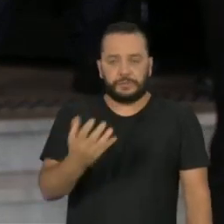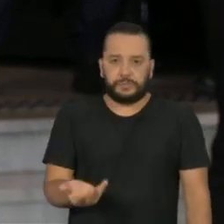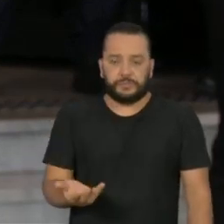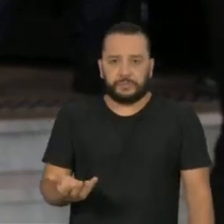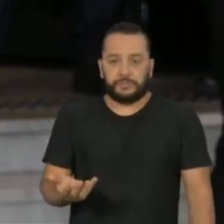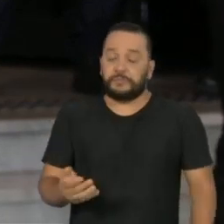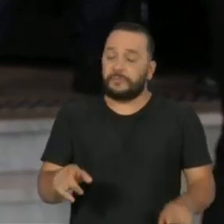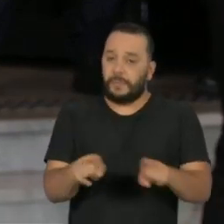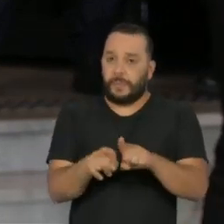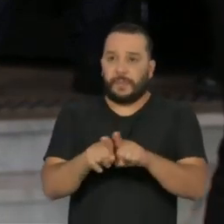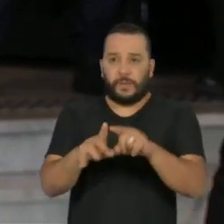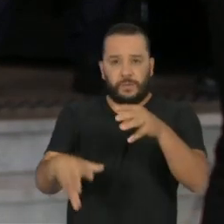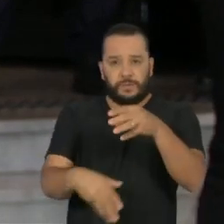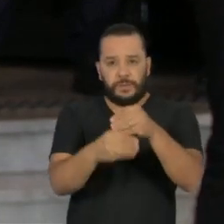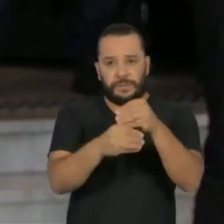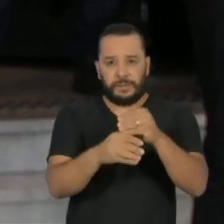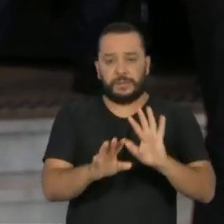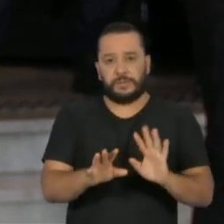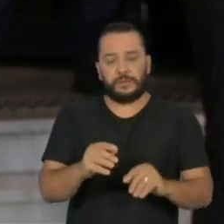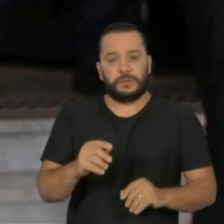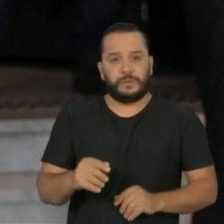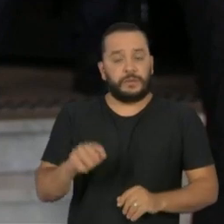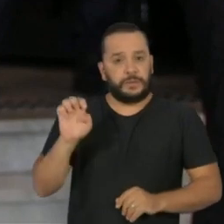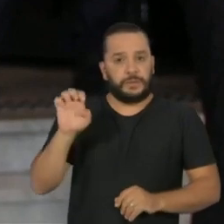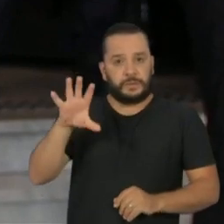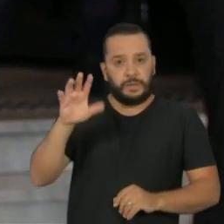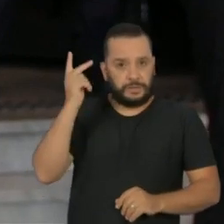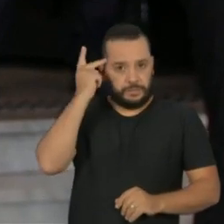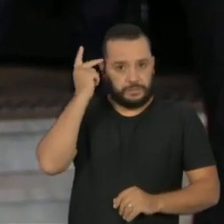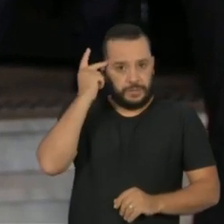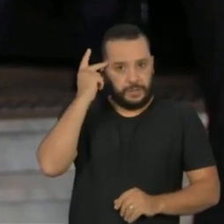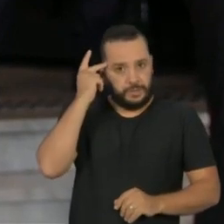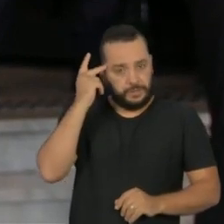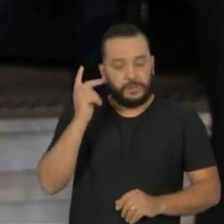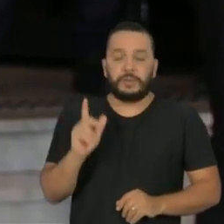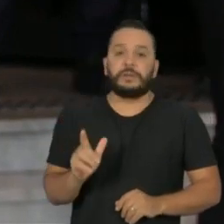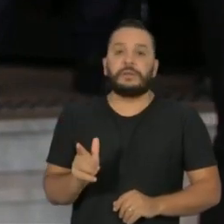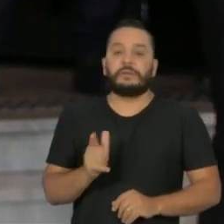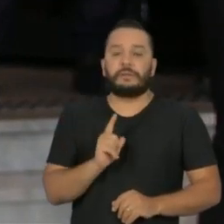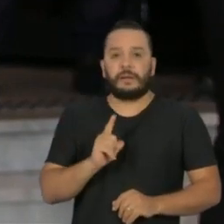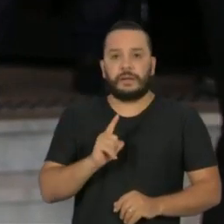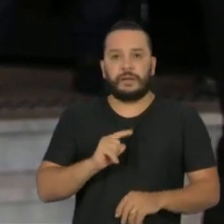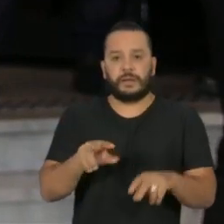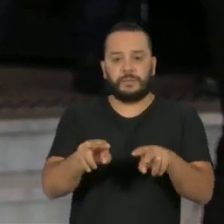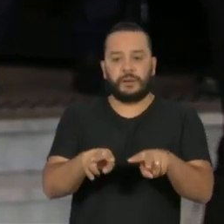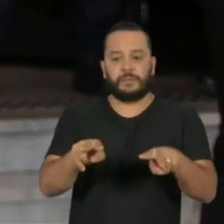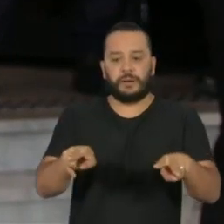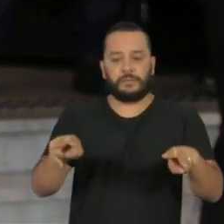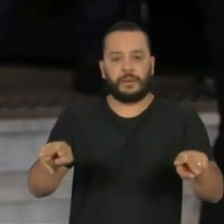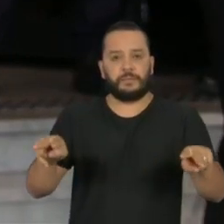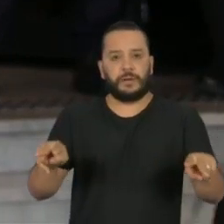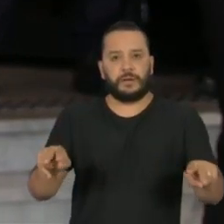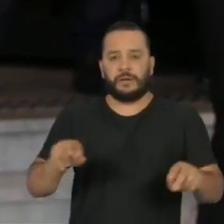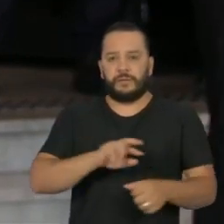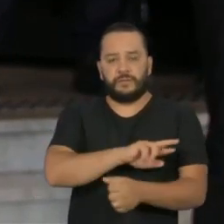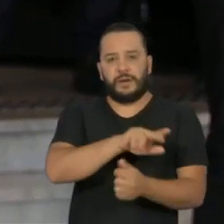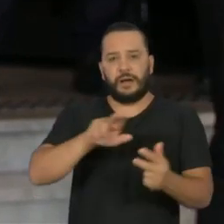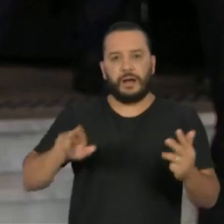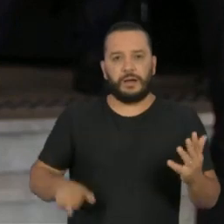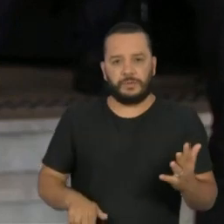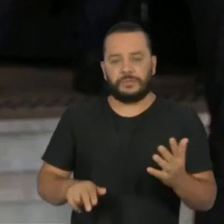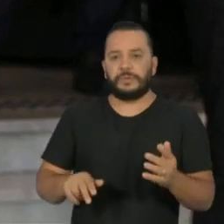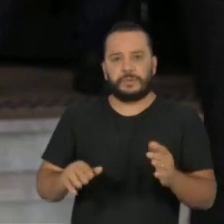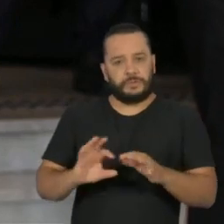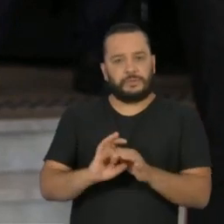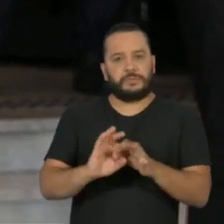Completando a resposta, o Estado de São Paulo tem ainda um arcabouço de leitos que poderão ser disponibilizados, que,